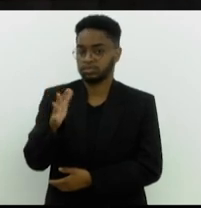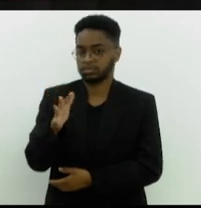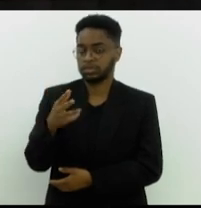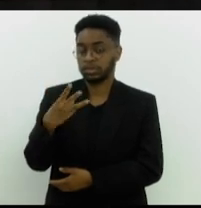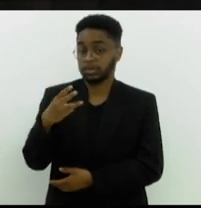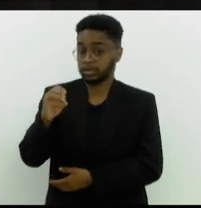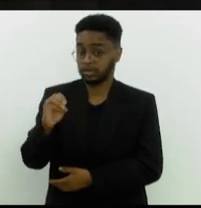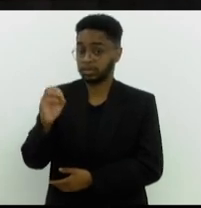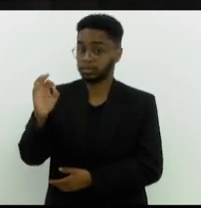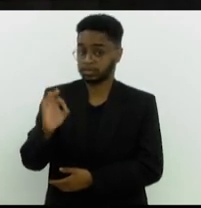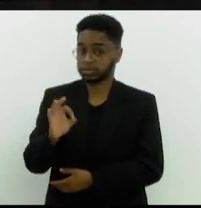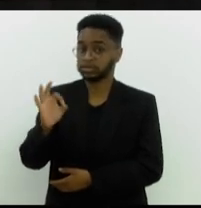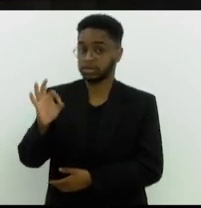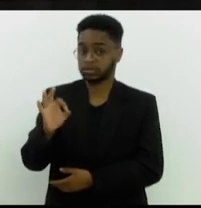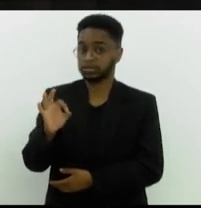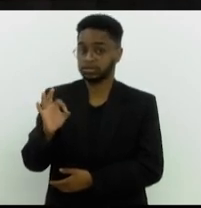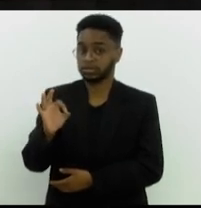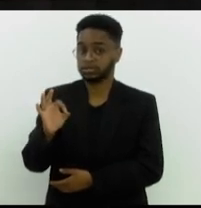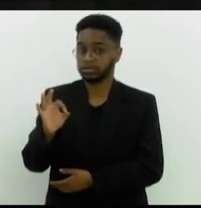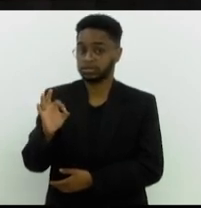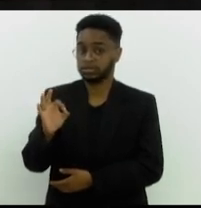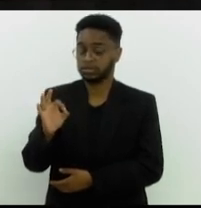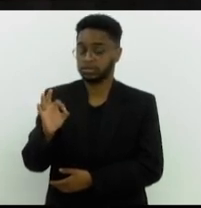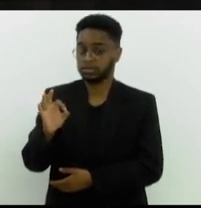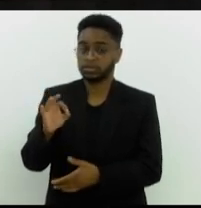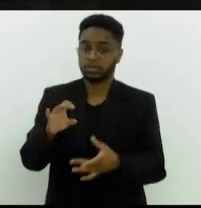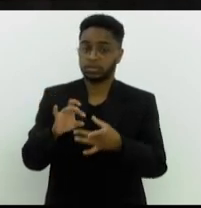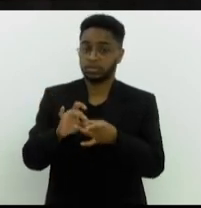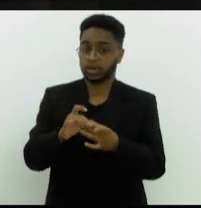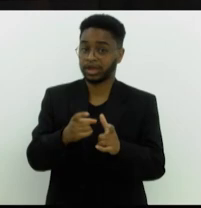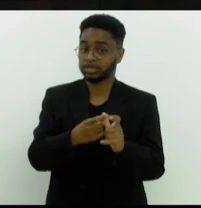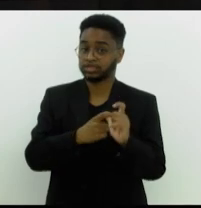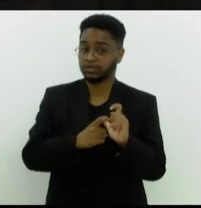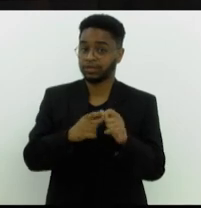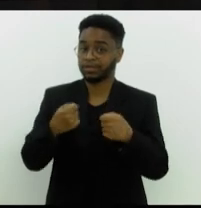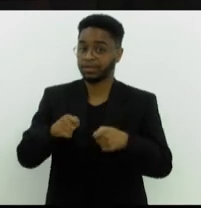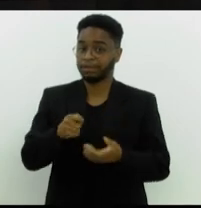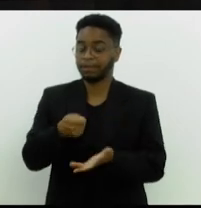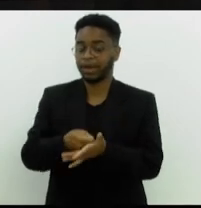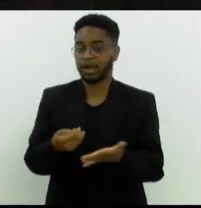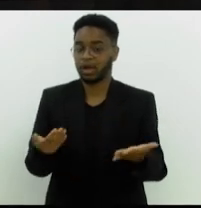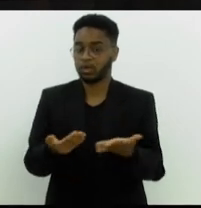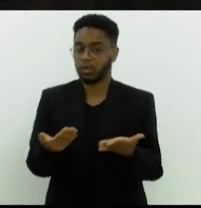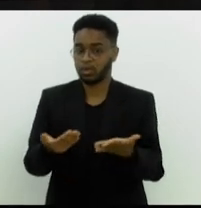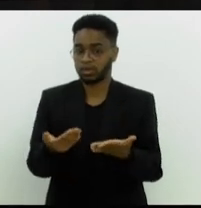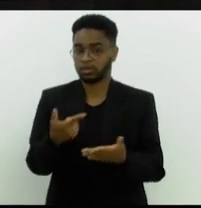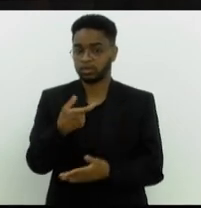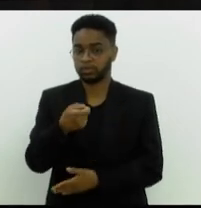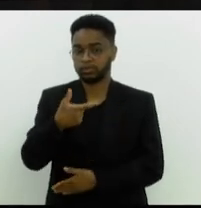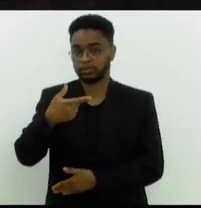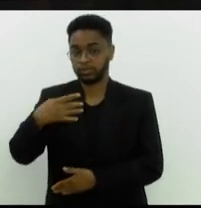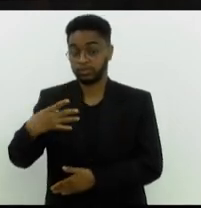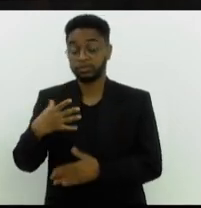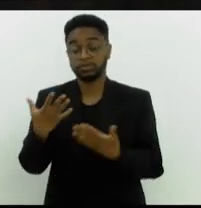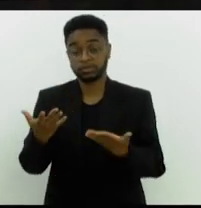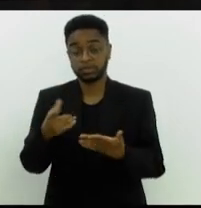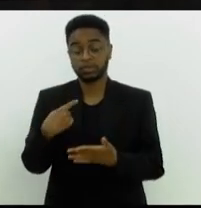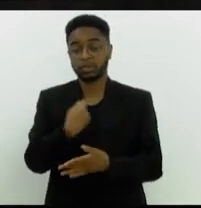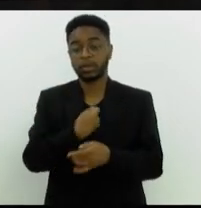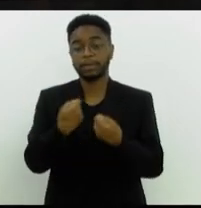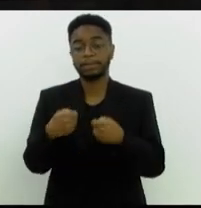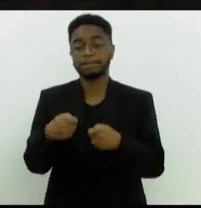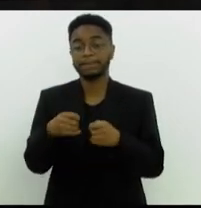aproximadamente, sobre a dívida que tem que ser paga este ano. Então, este ano nós tínhamos que